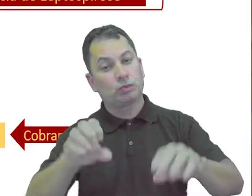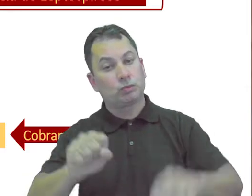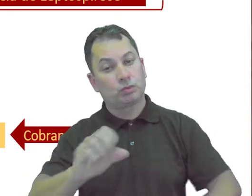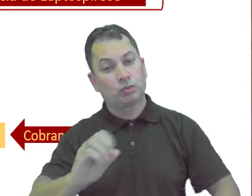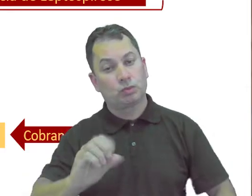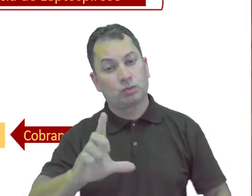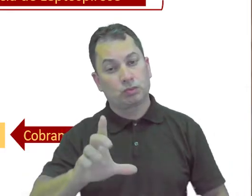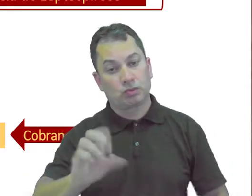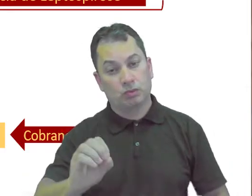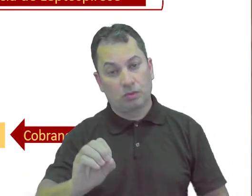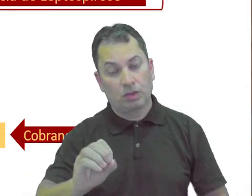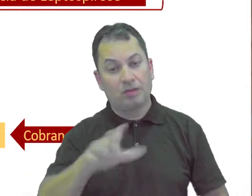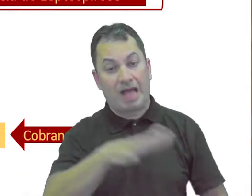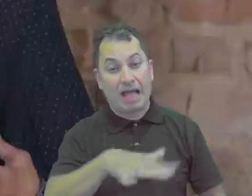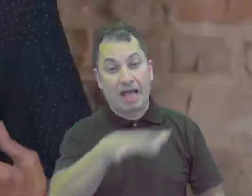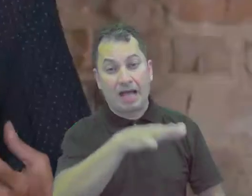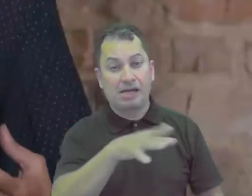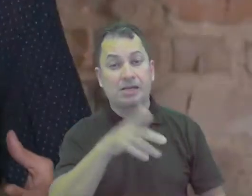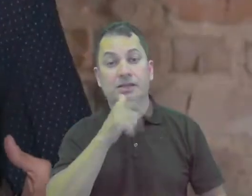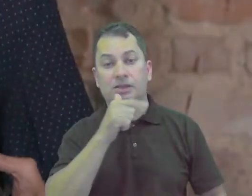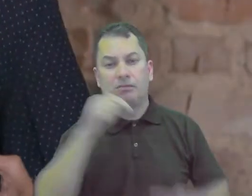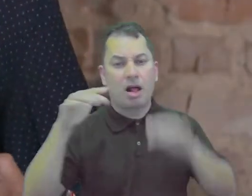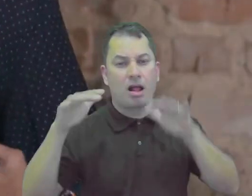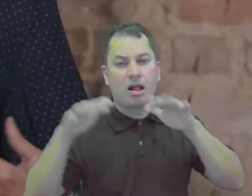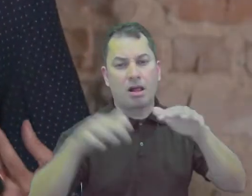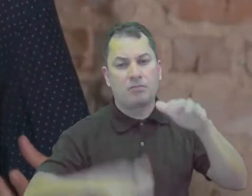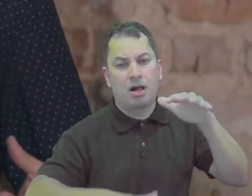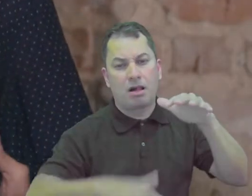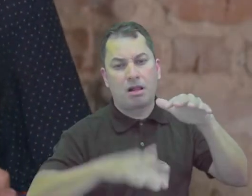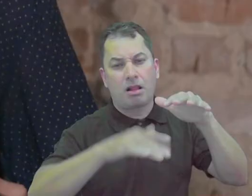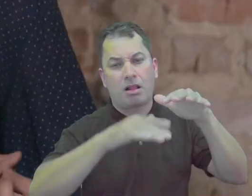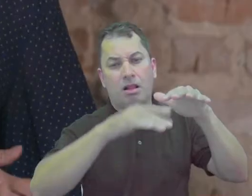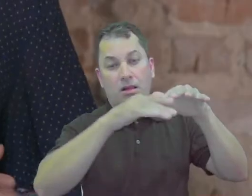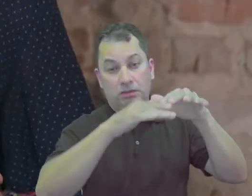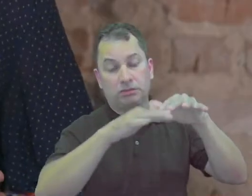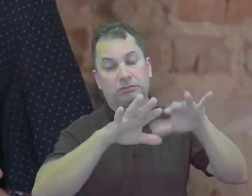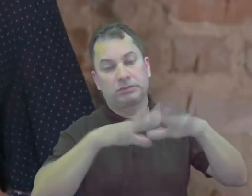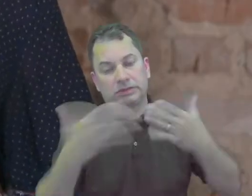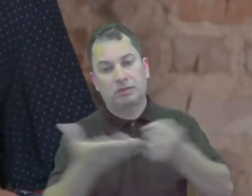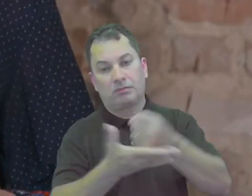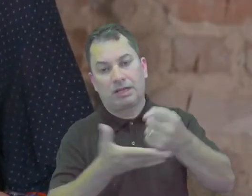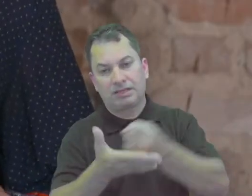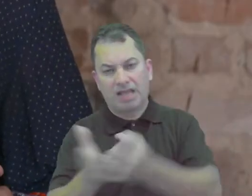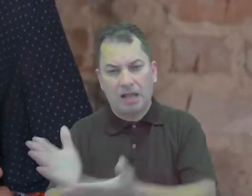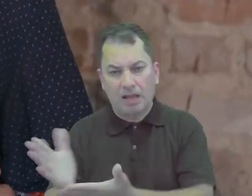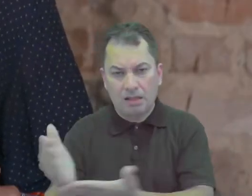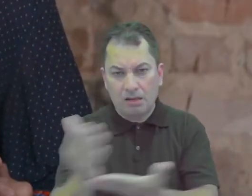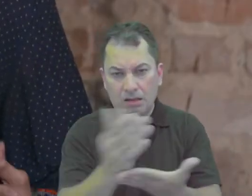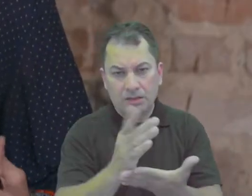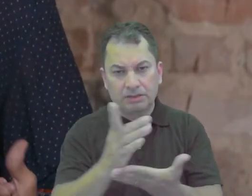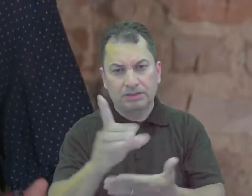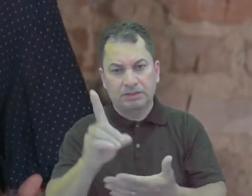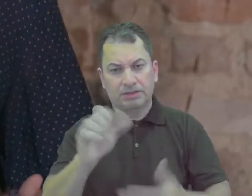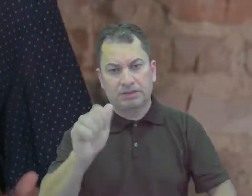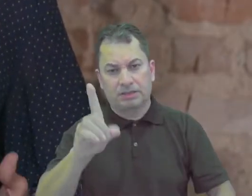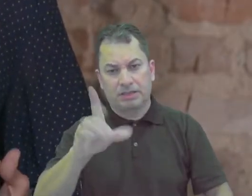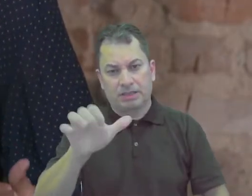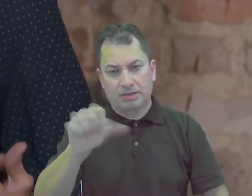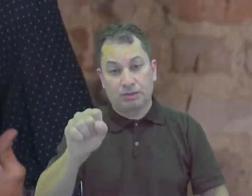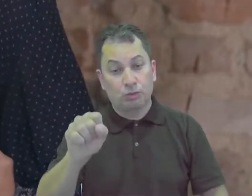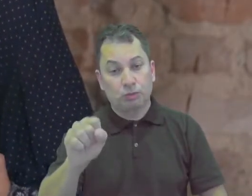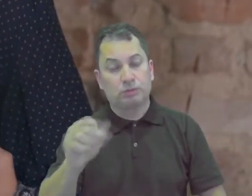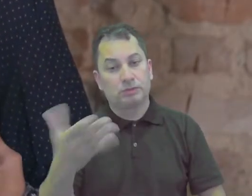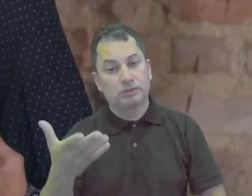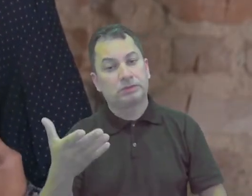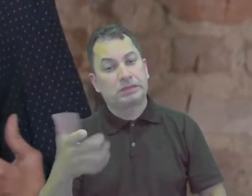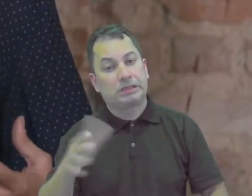áreas sujeitas à inundação. E baseado nesses dados que a gente pode capturar de diversas instituições públicas, a